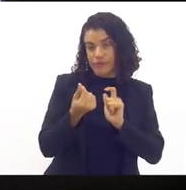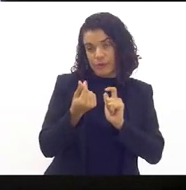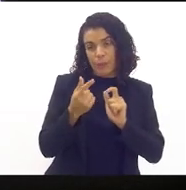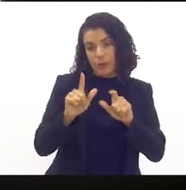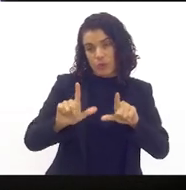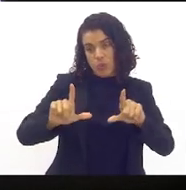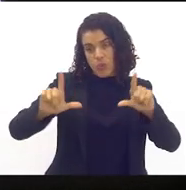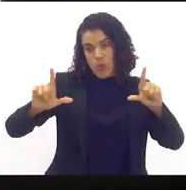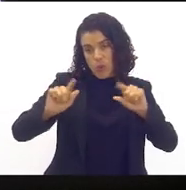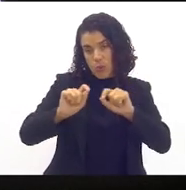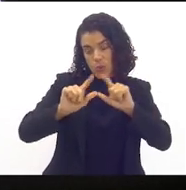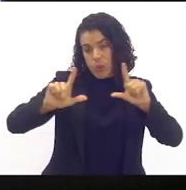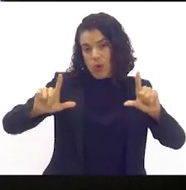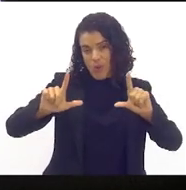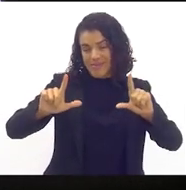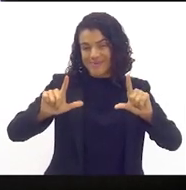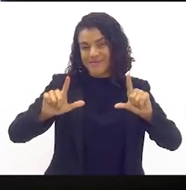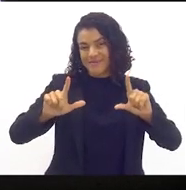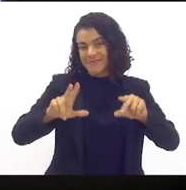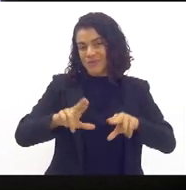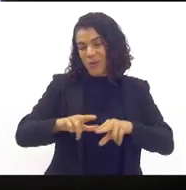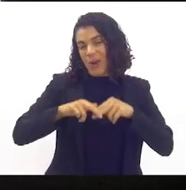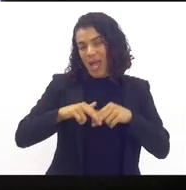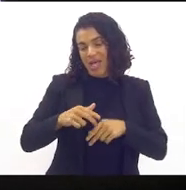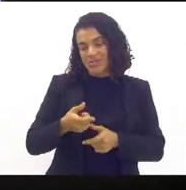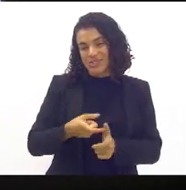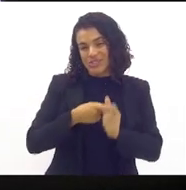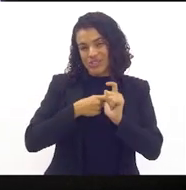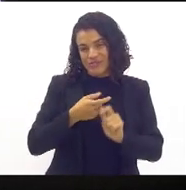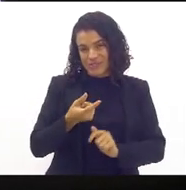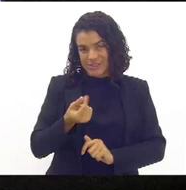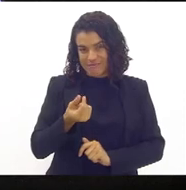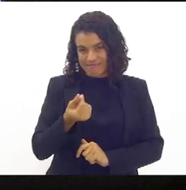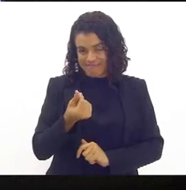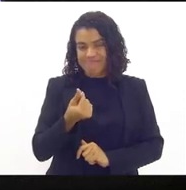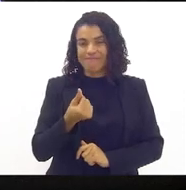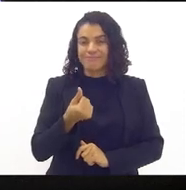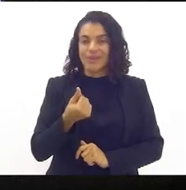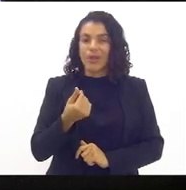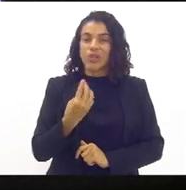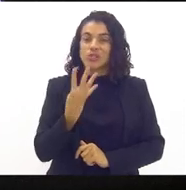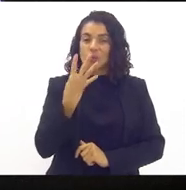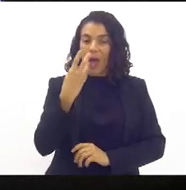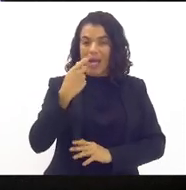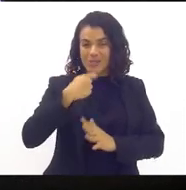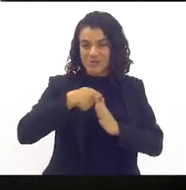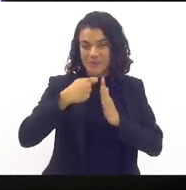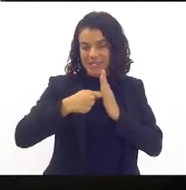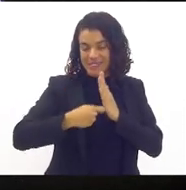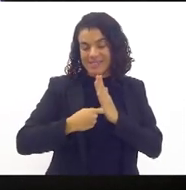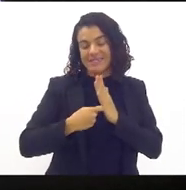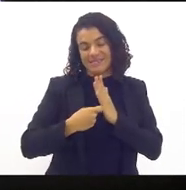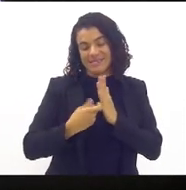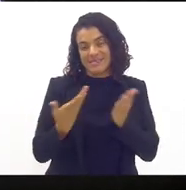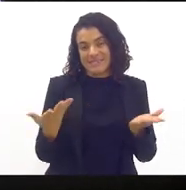destaquem com o serviço da dívida mais no segundo quadrimestre desse exercício.